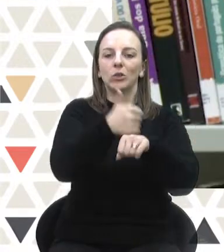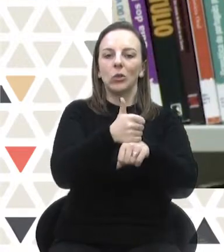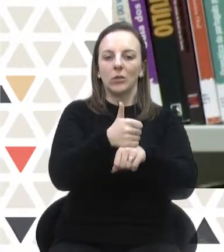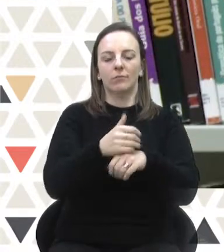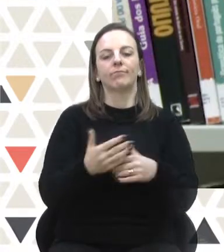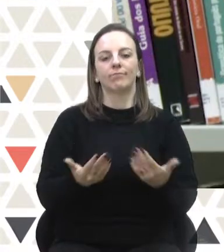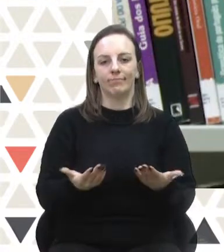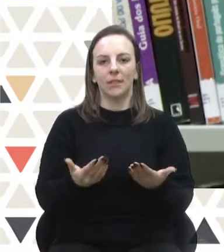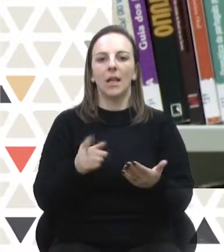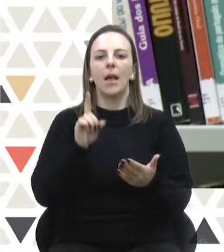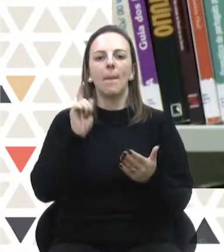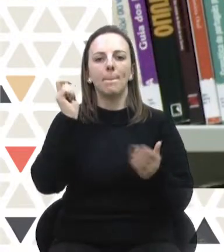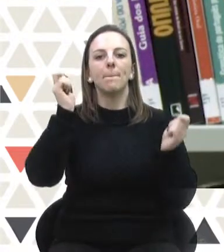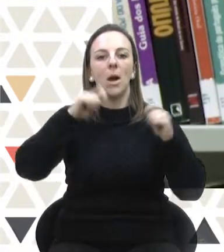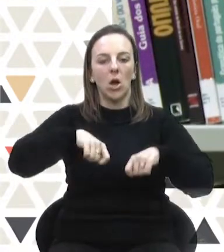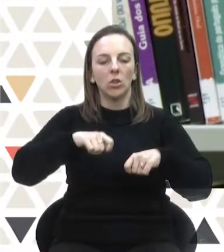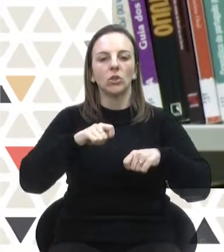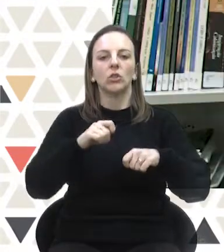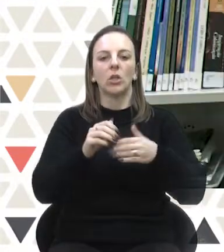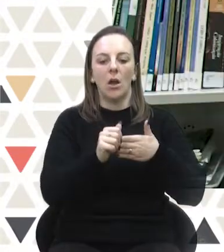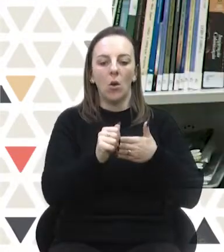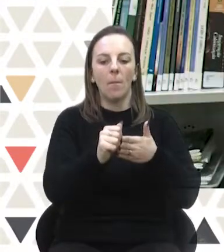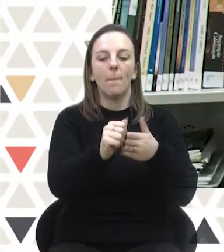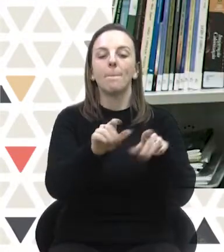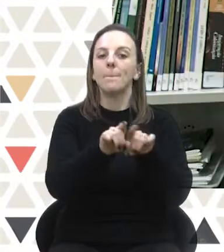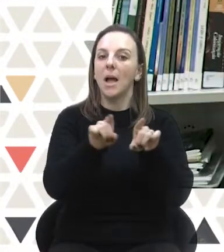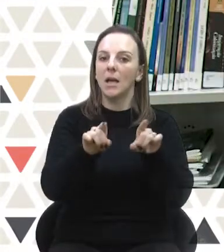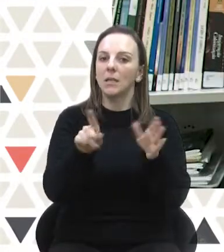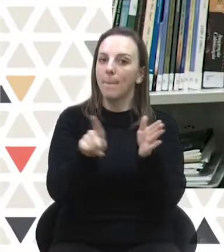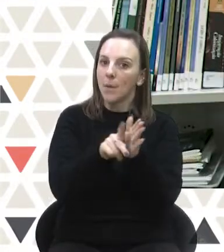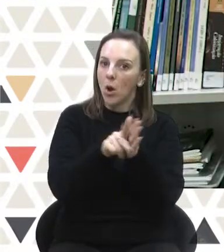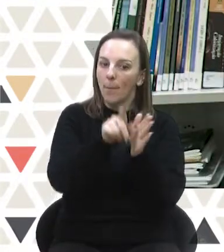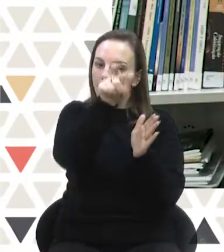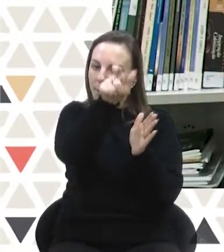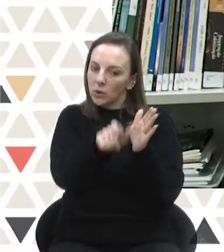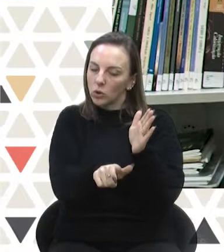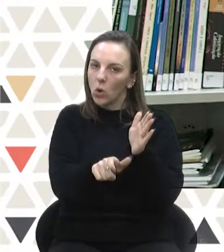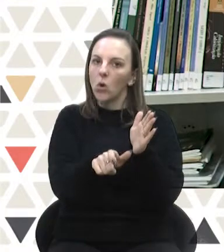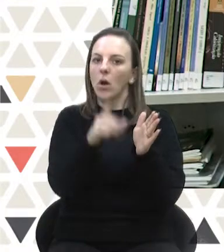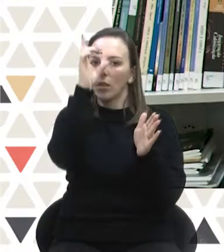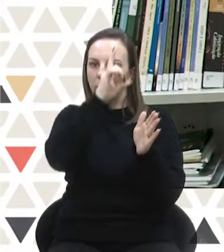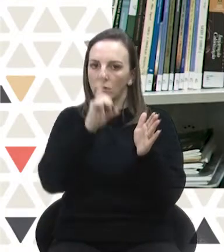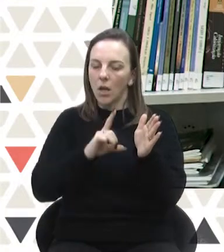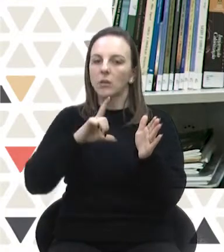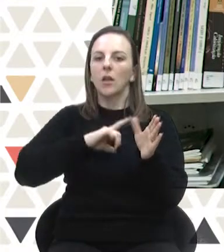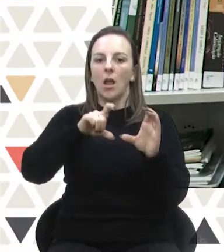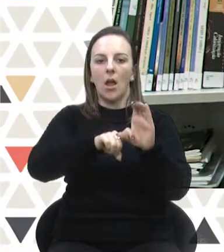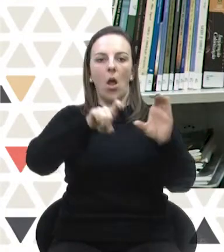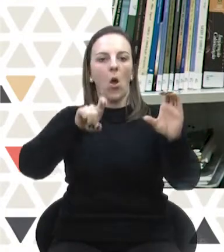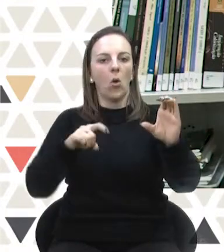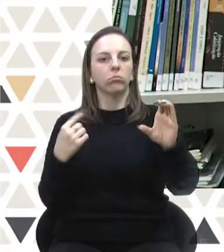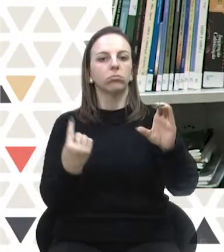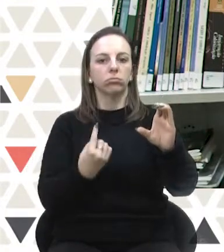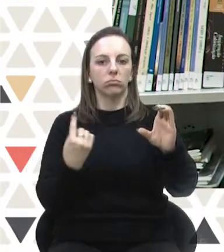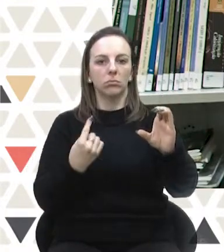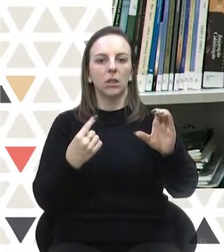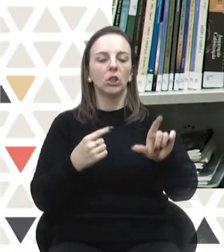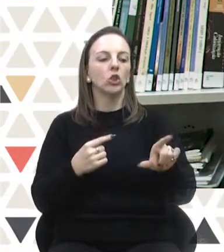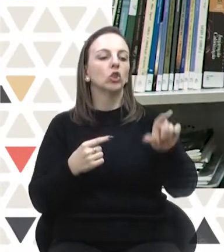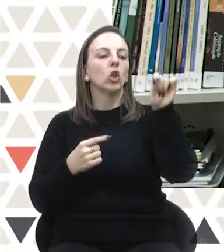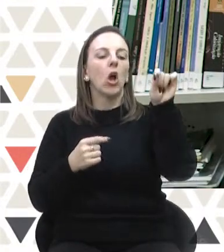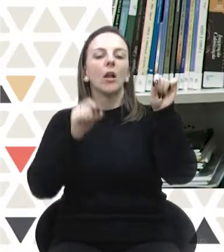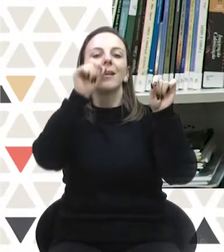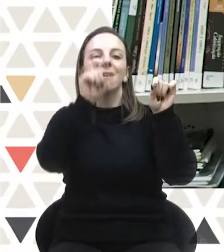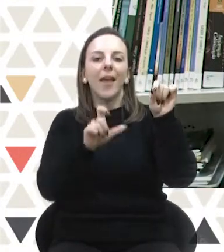ele pode acompanhar o eleitor com deficiência, mas é ele, o eleitor portador de deficiência, que é autônomo